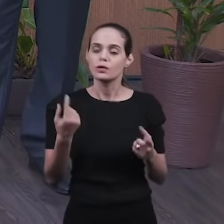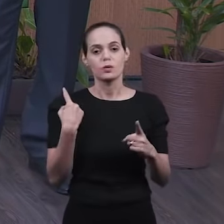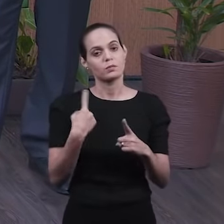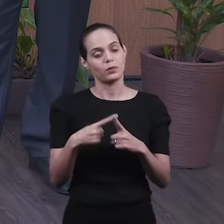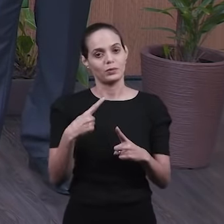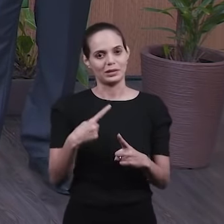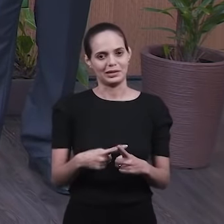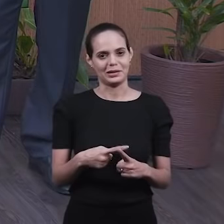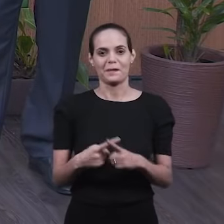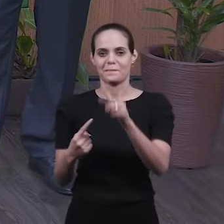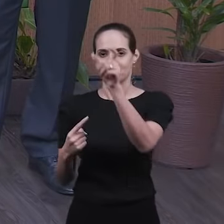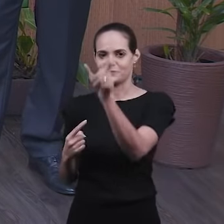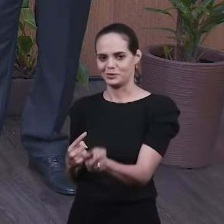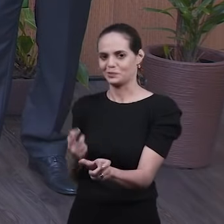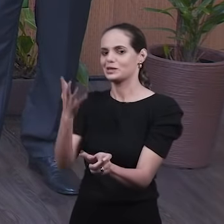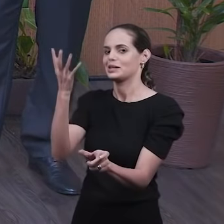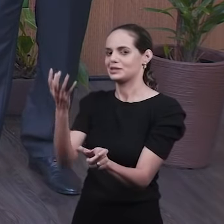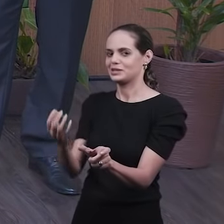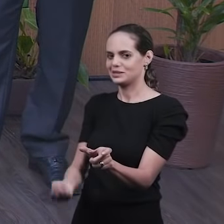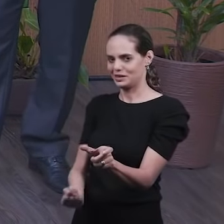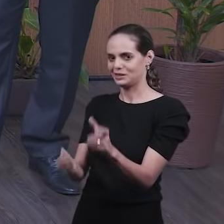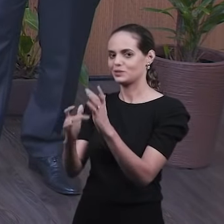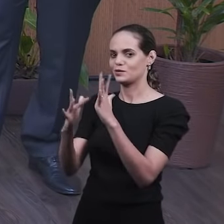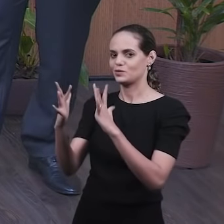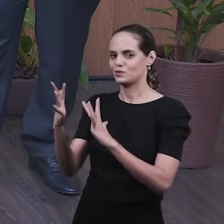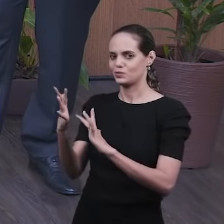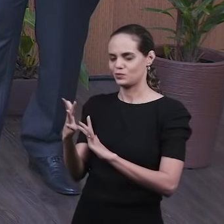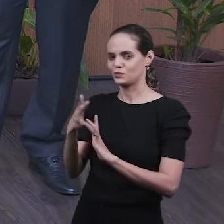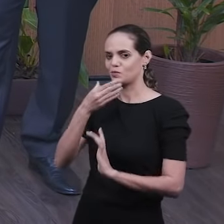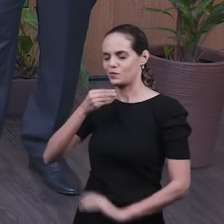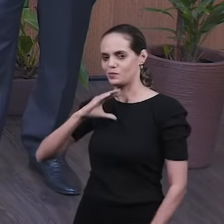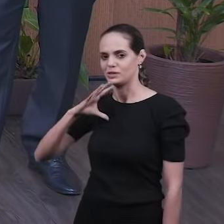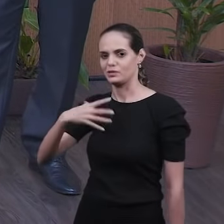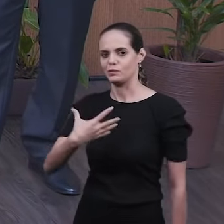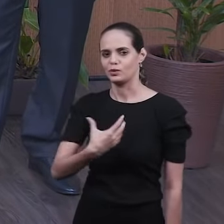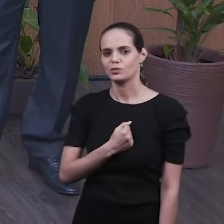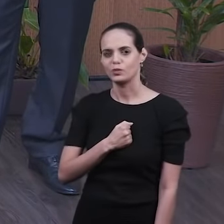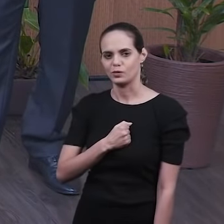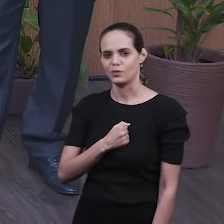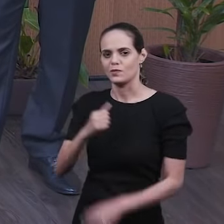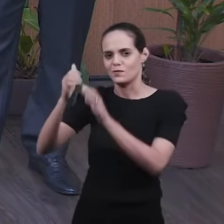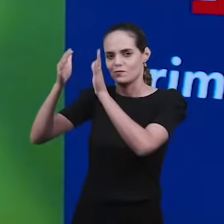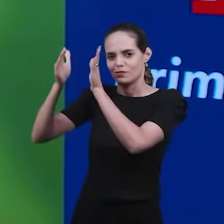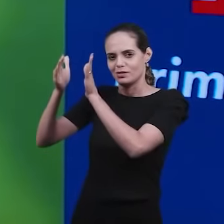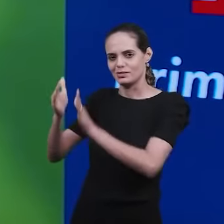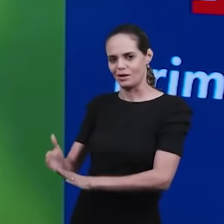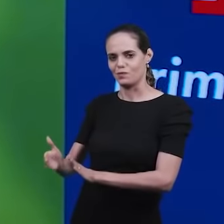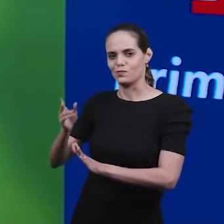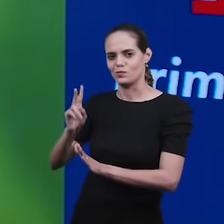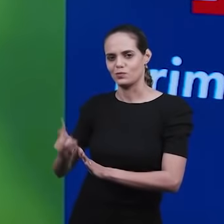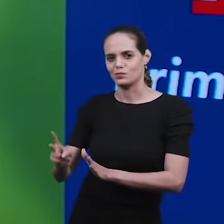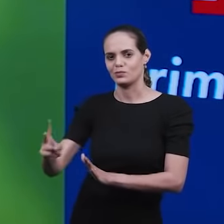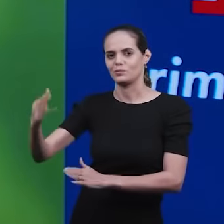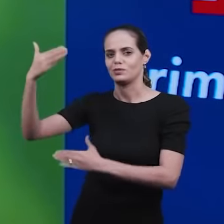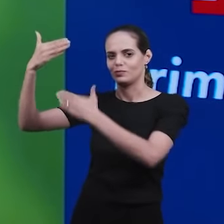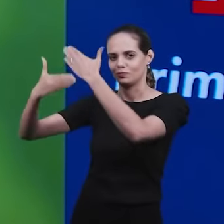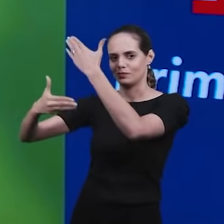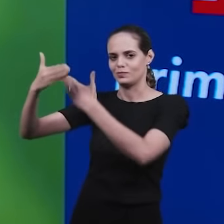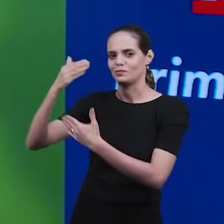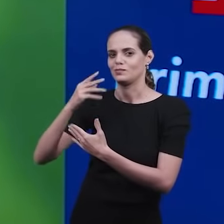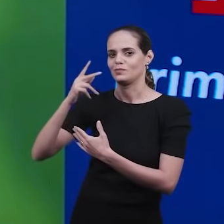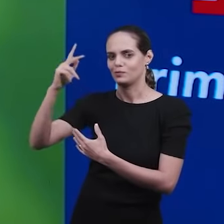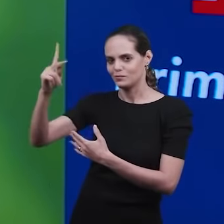aceita Jesus como Salvador e permanece fiel na presença dele, diz a